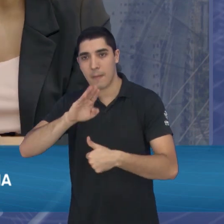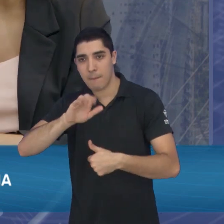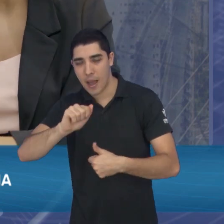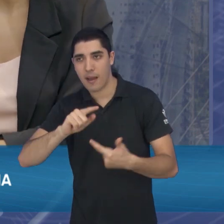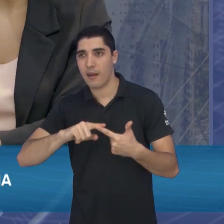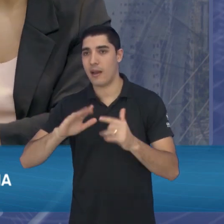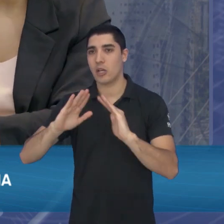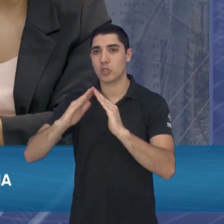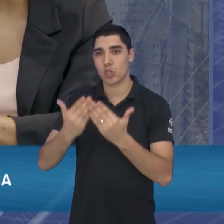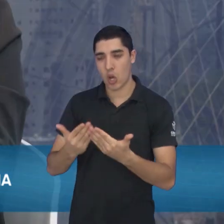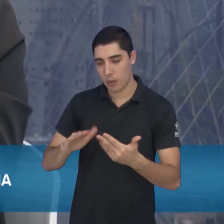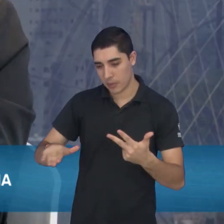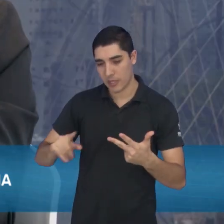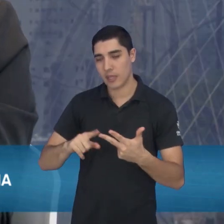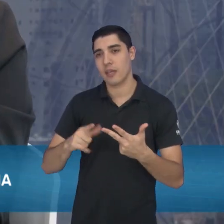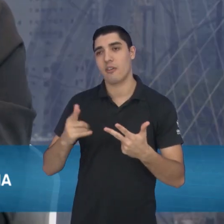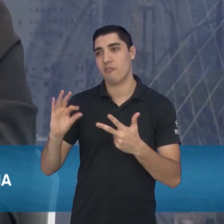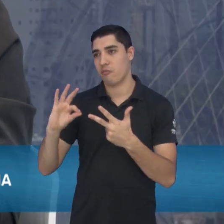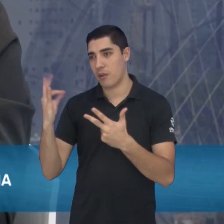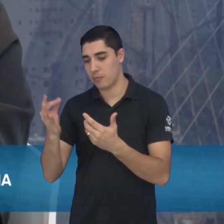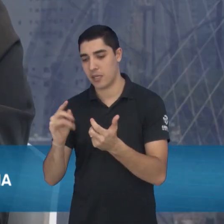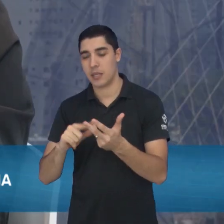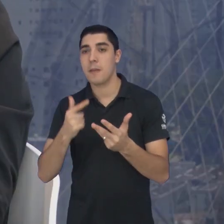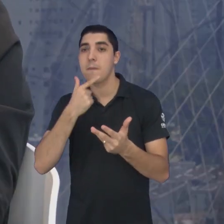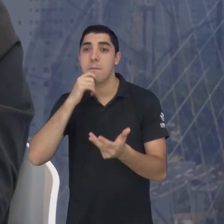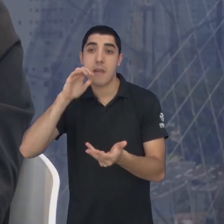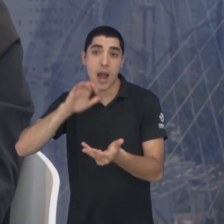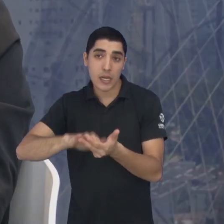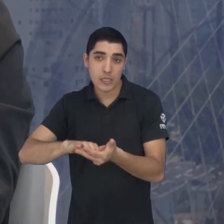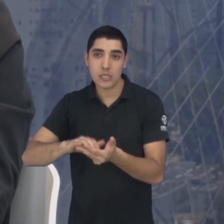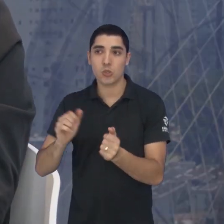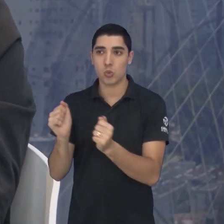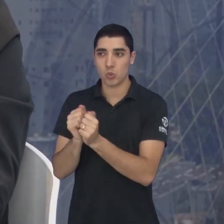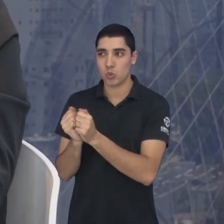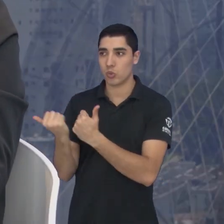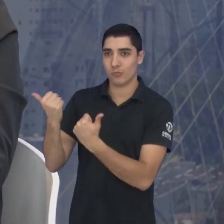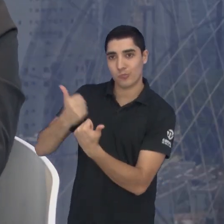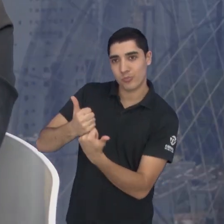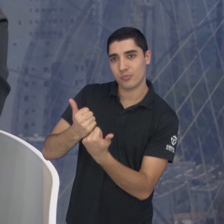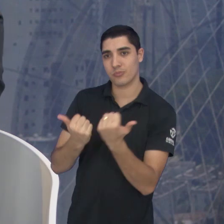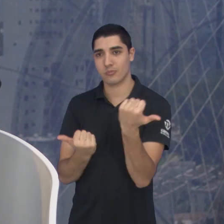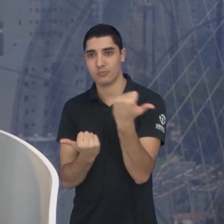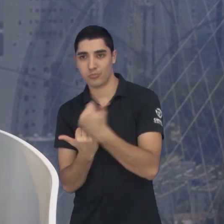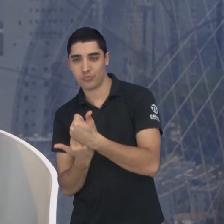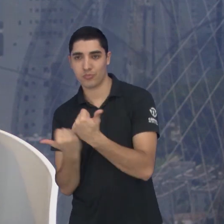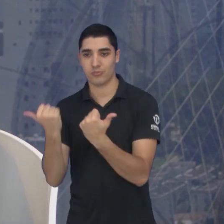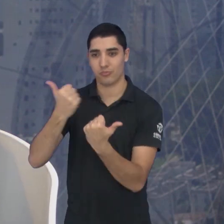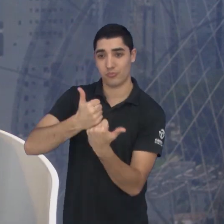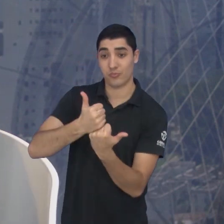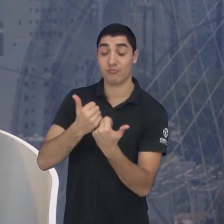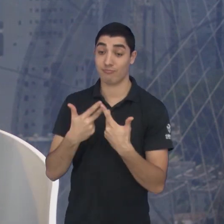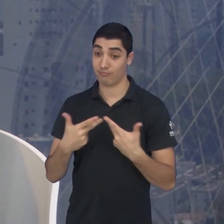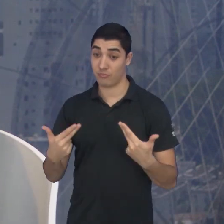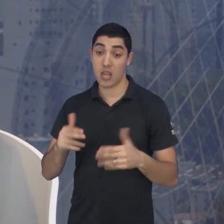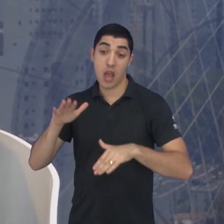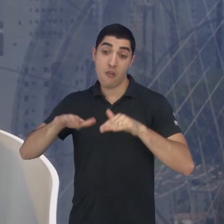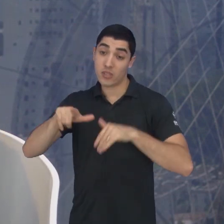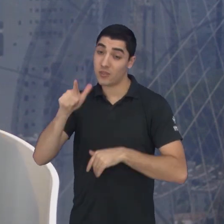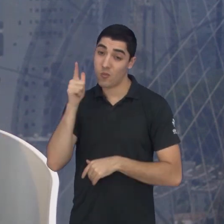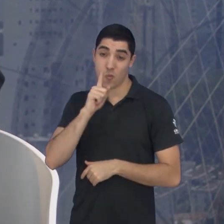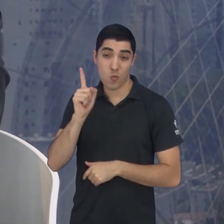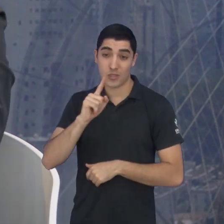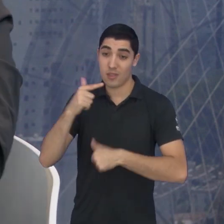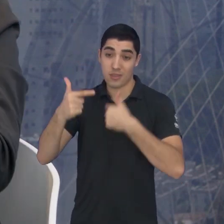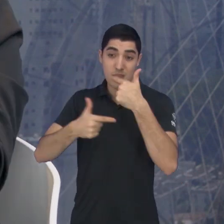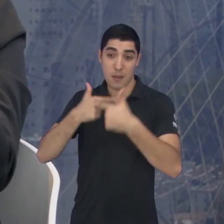sei como vai ser, um marido que vai topar entrar nessa jornada com você, entende? Que você talvez não consiga trabalhar 15